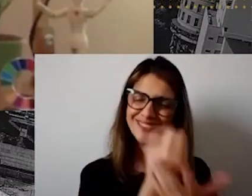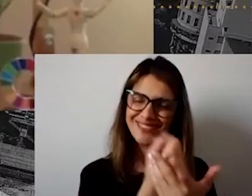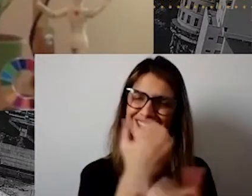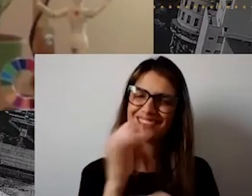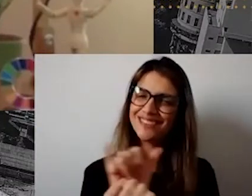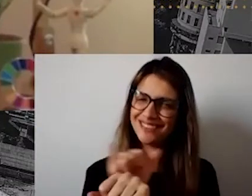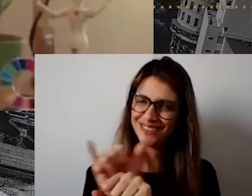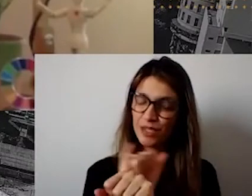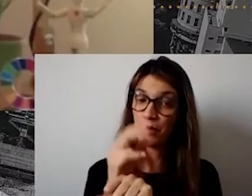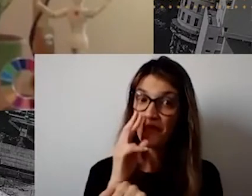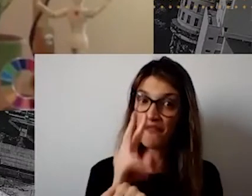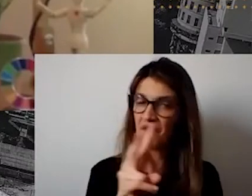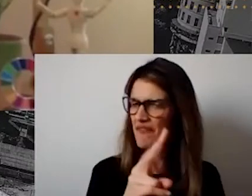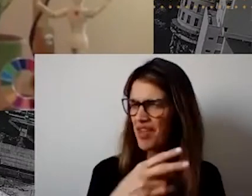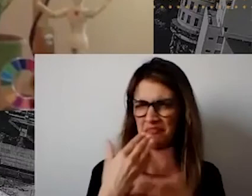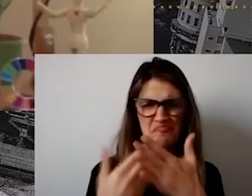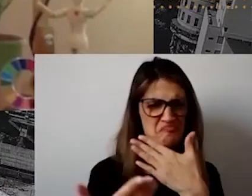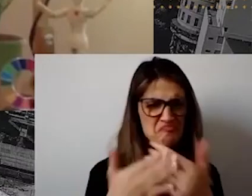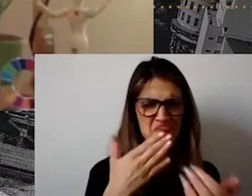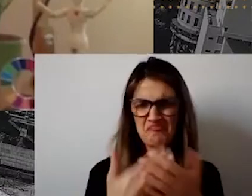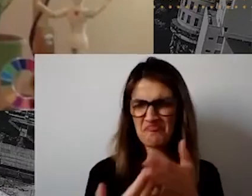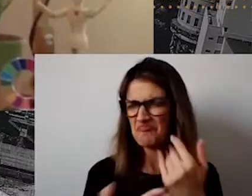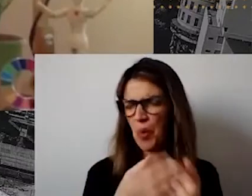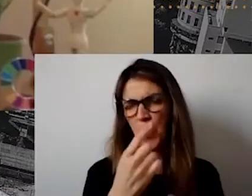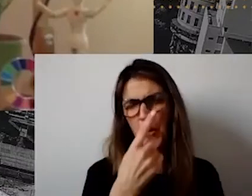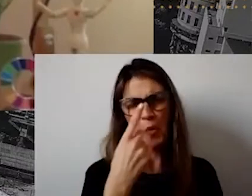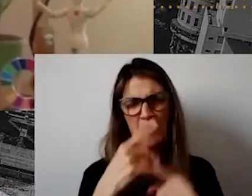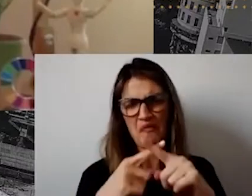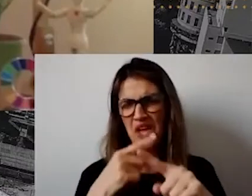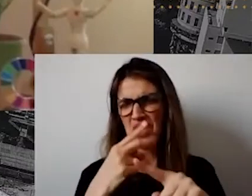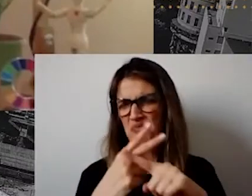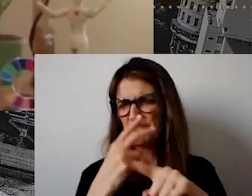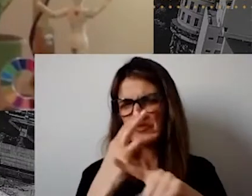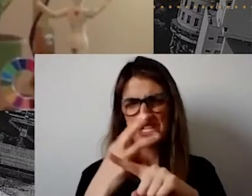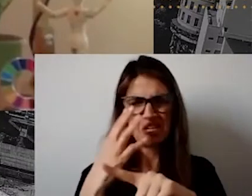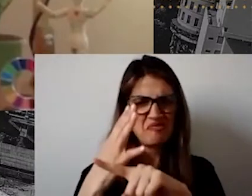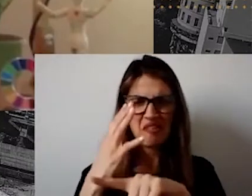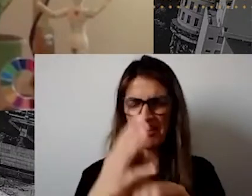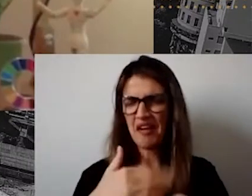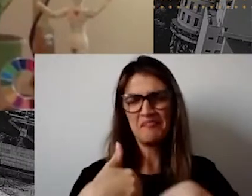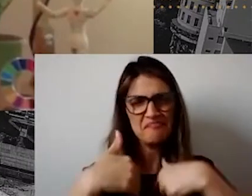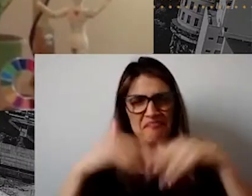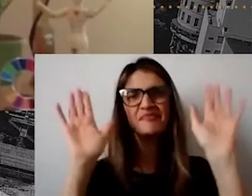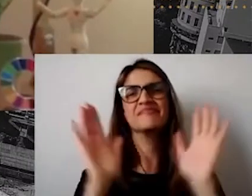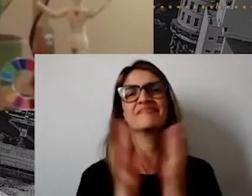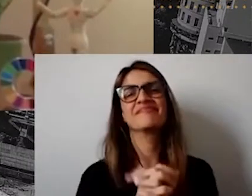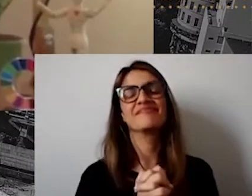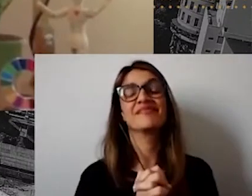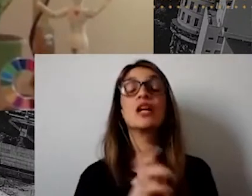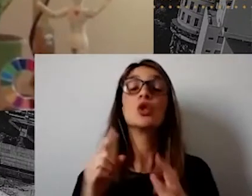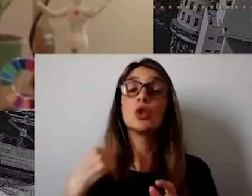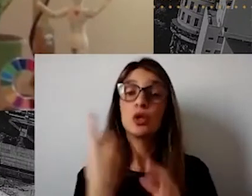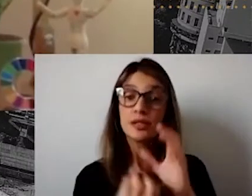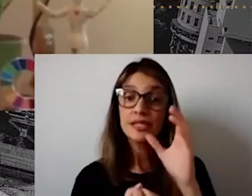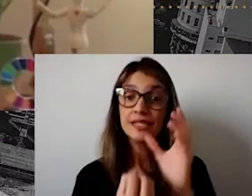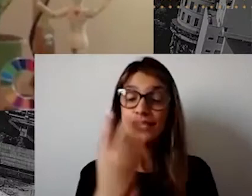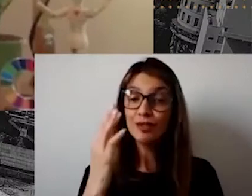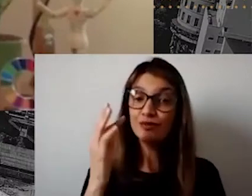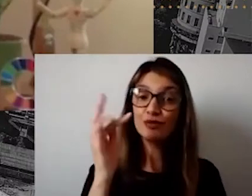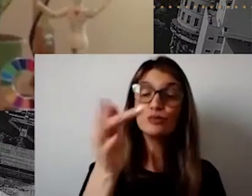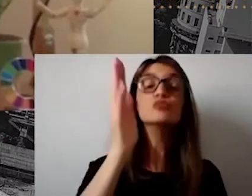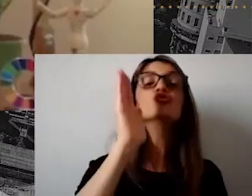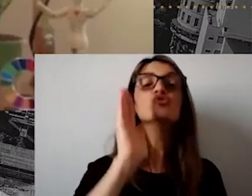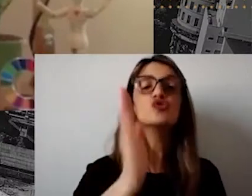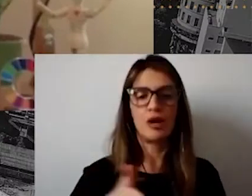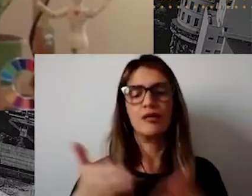assistir quantas vezes quiser. Coletivamente, nós estamos recriando esse futuro que já é agora